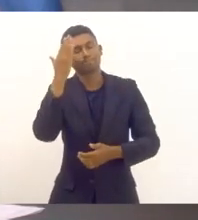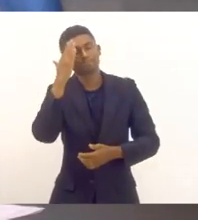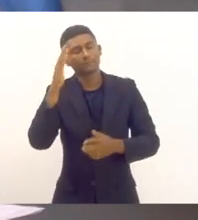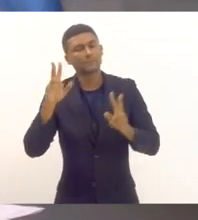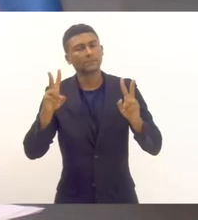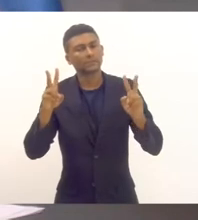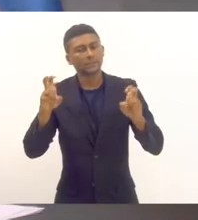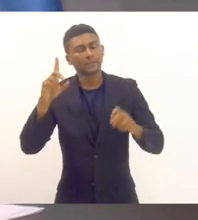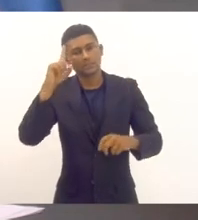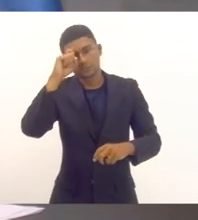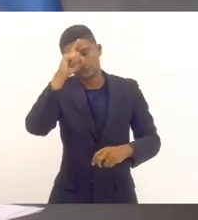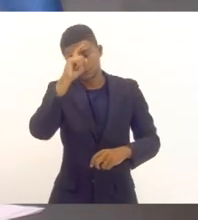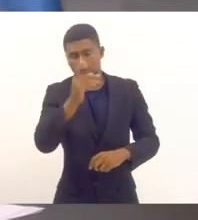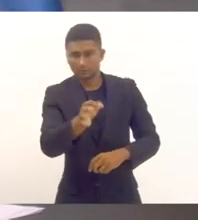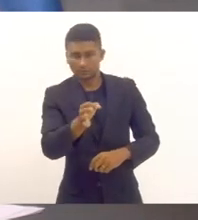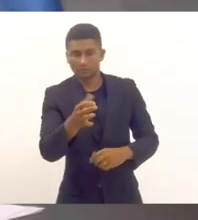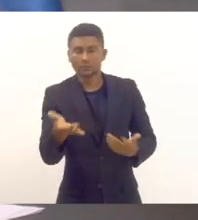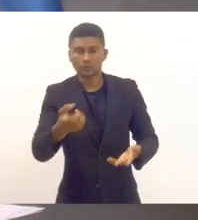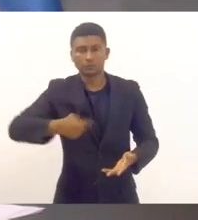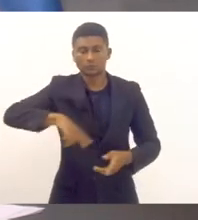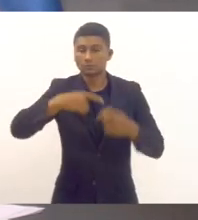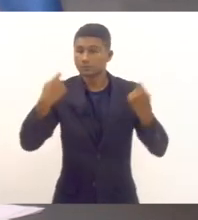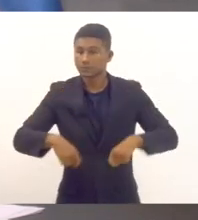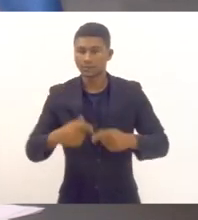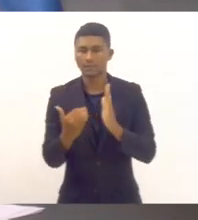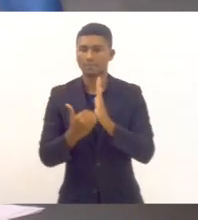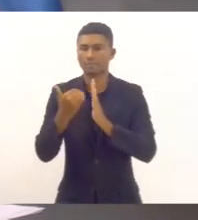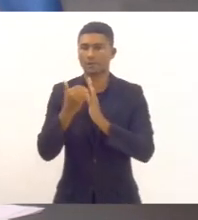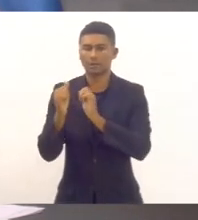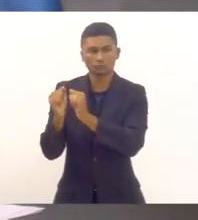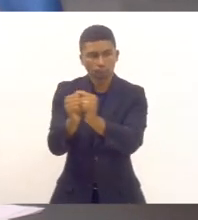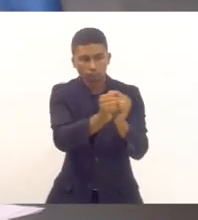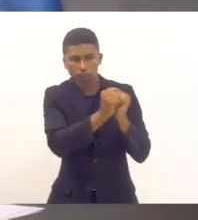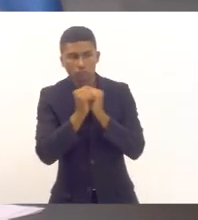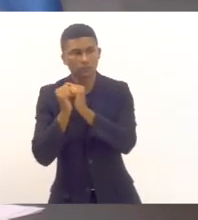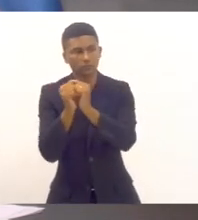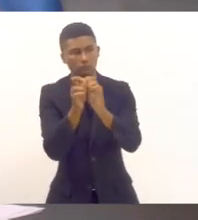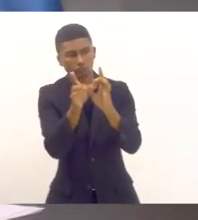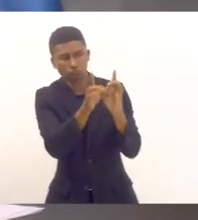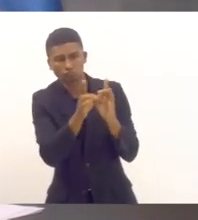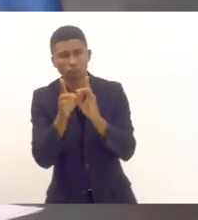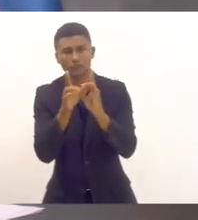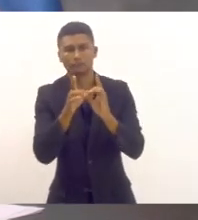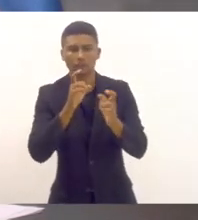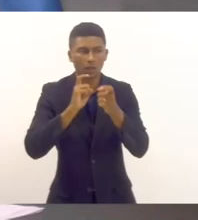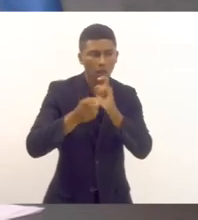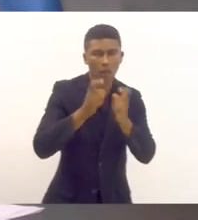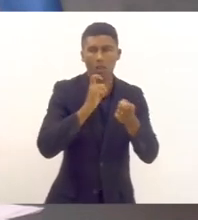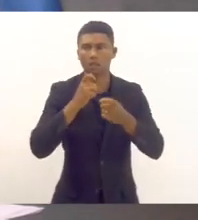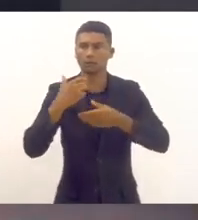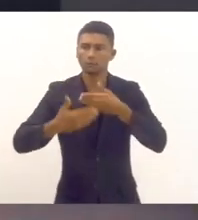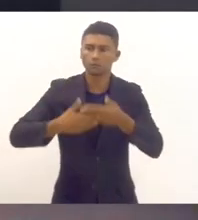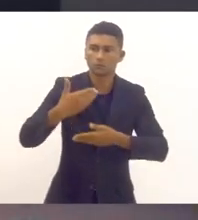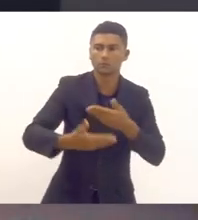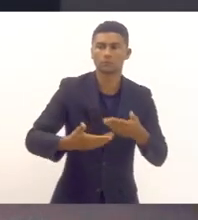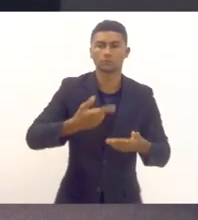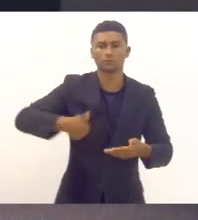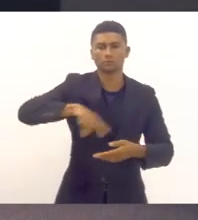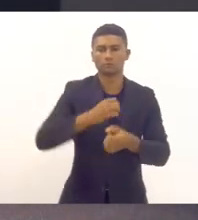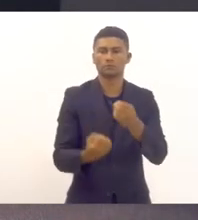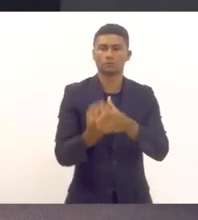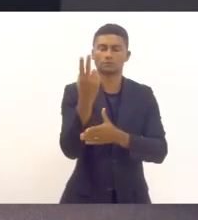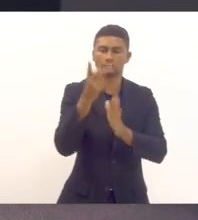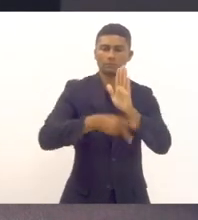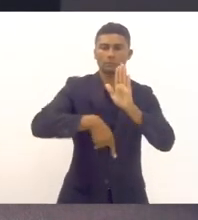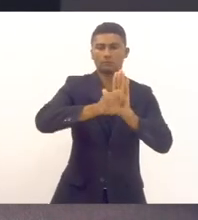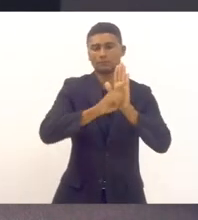trabalha de uma forma conjunta, tá bom, doutor Donizete? Para a gente estar apresentando um outro projeto